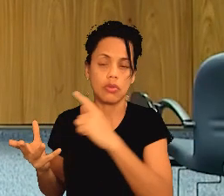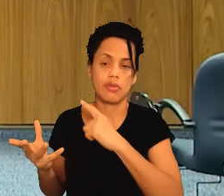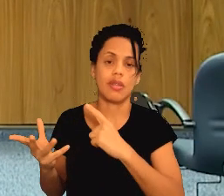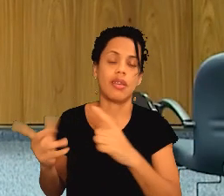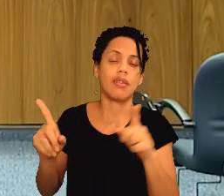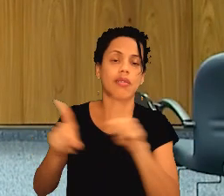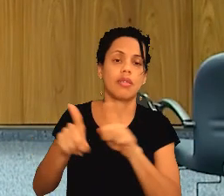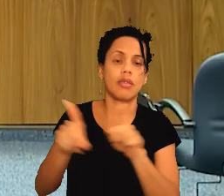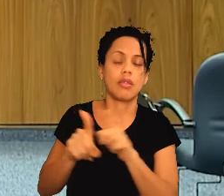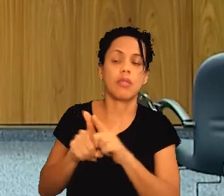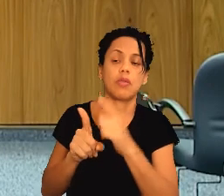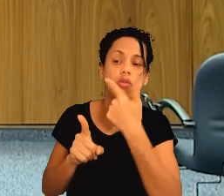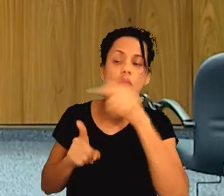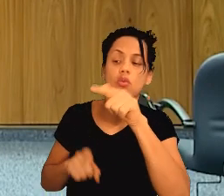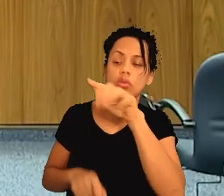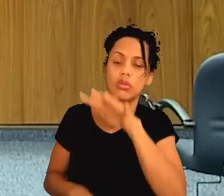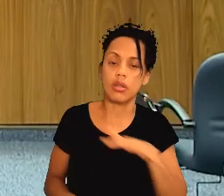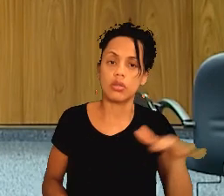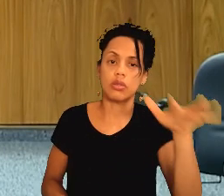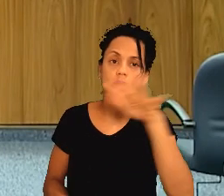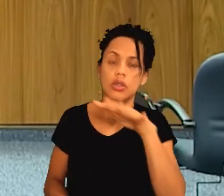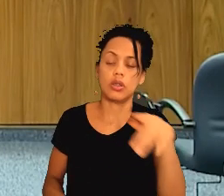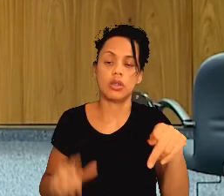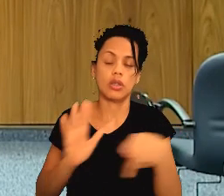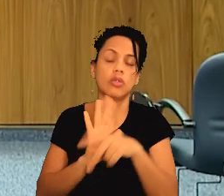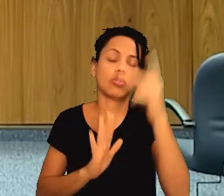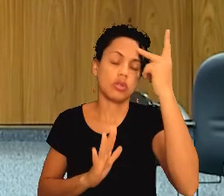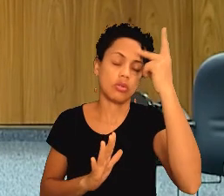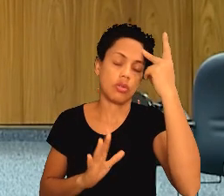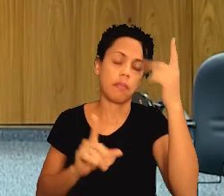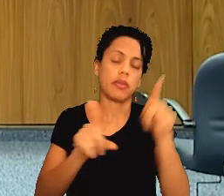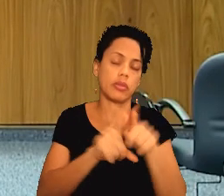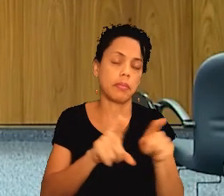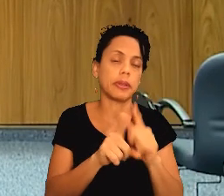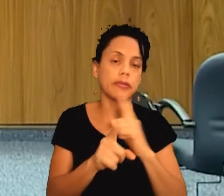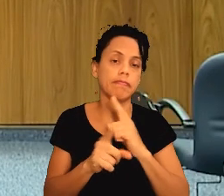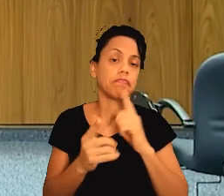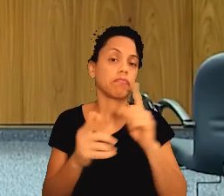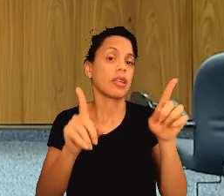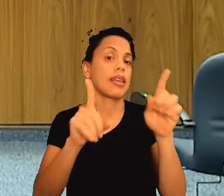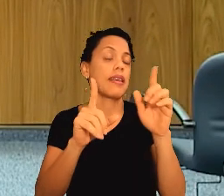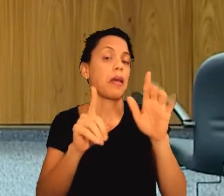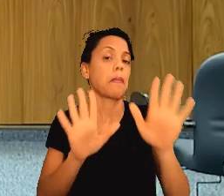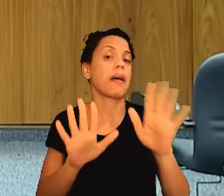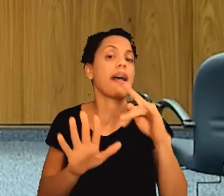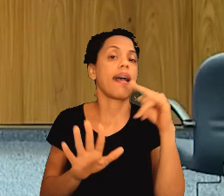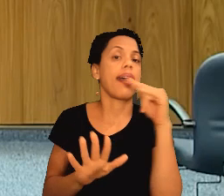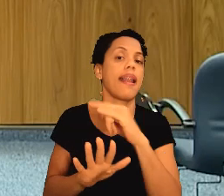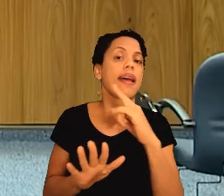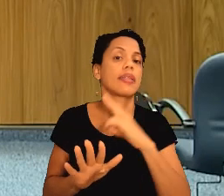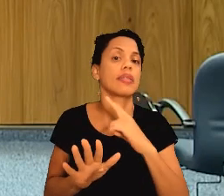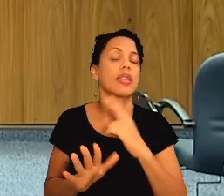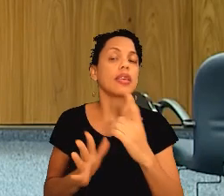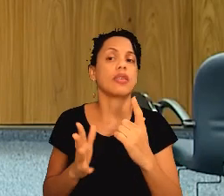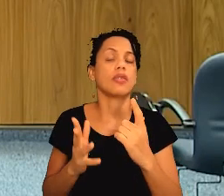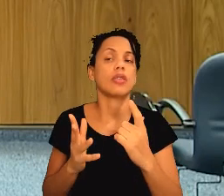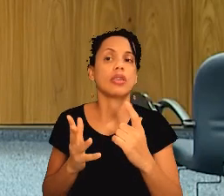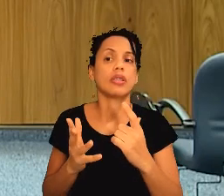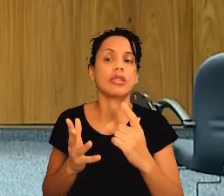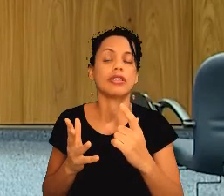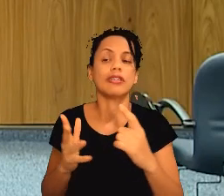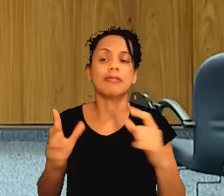foi bastante difundido em outras regiões, como aqui no estado de São Paulo também, mas lá ganha essas cores